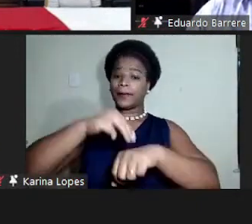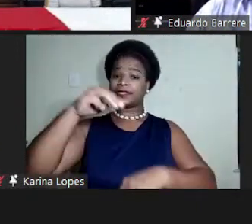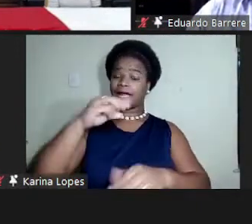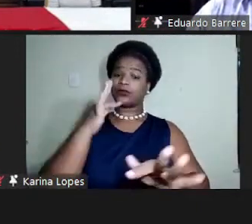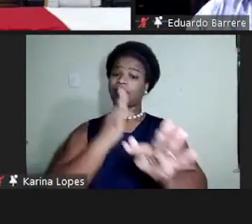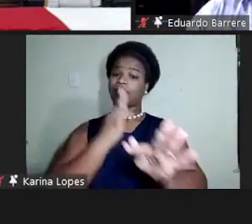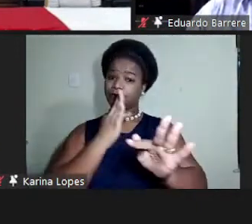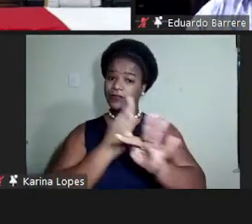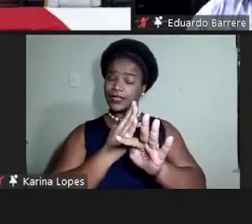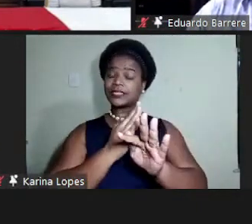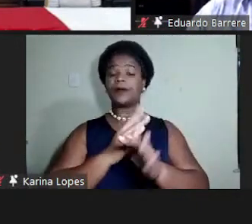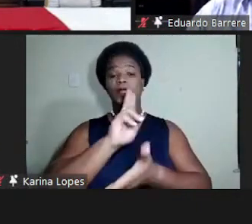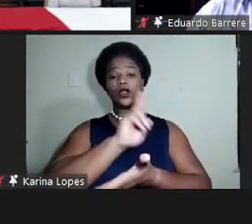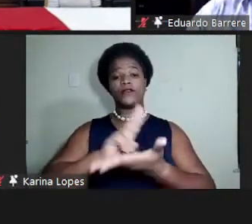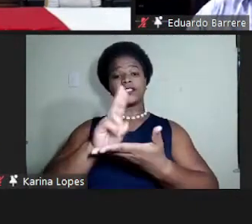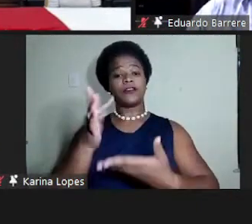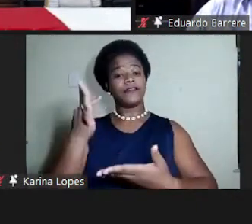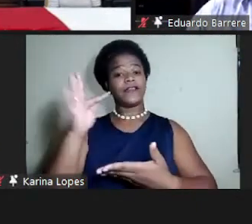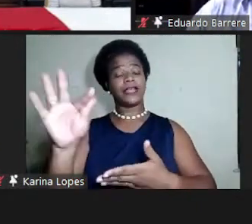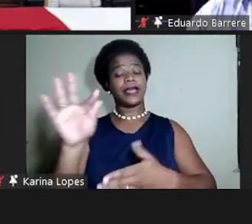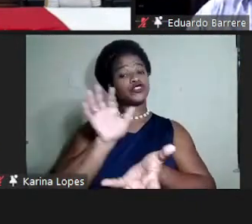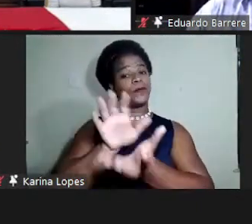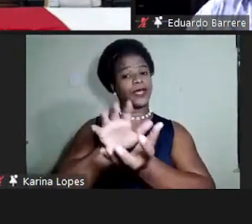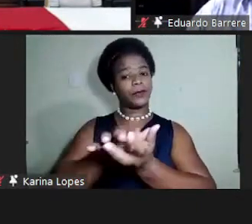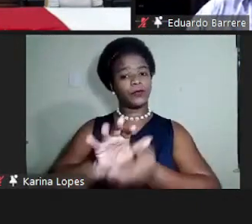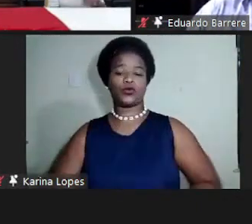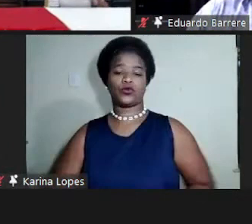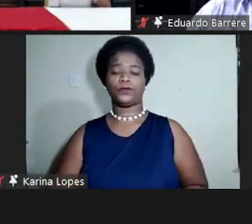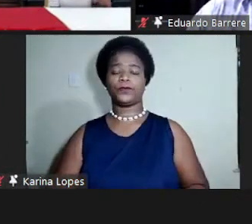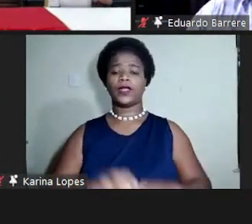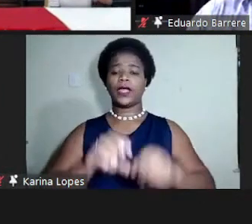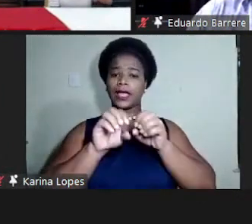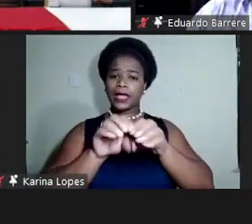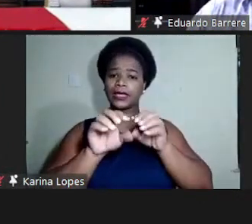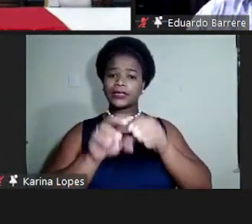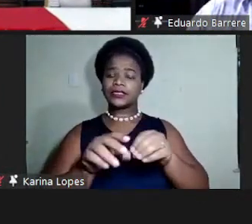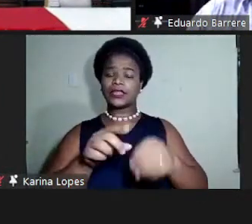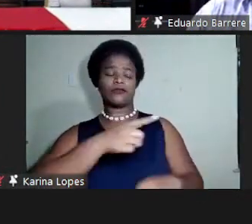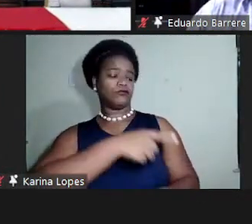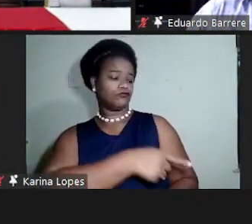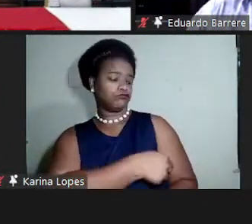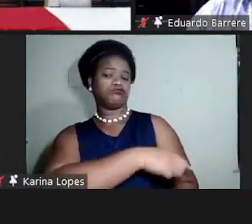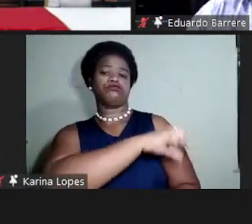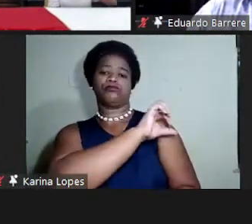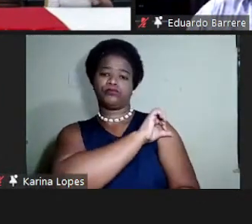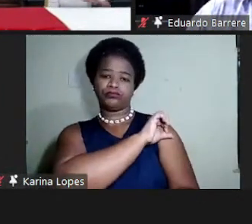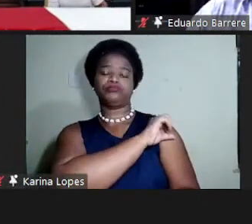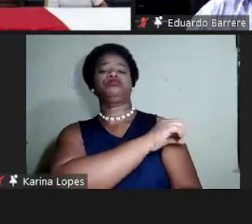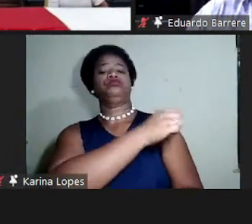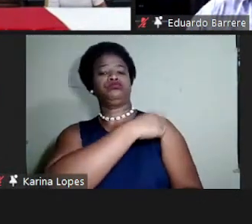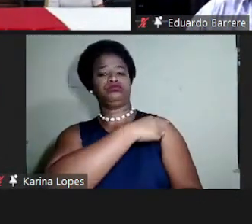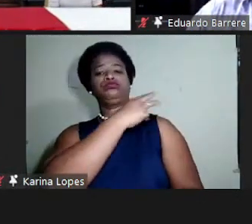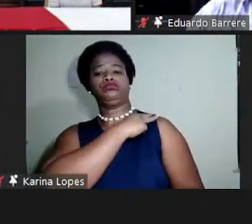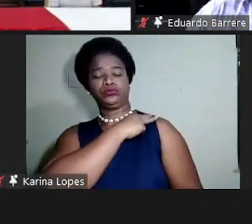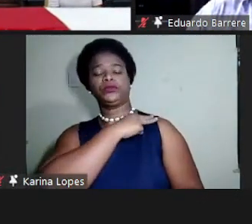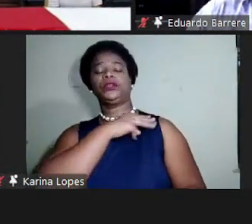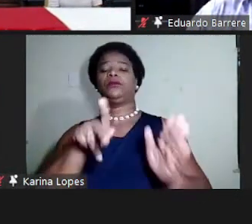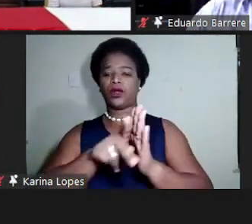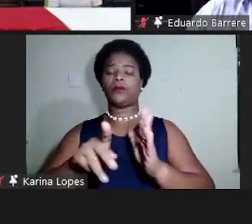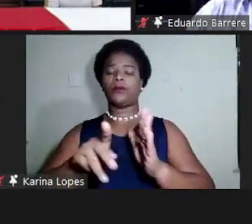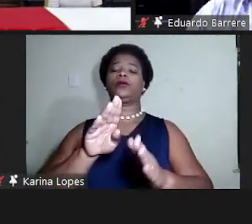Pernambuco. Ensino Fundamental, primeiro grau e ensino médio pelo Colégio Estadual Professor Botelho Reis. Após